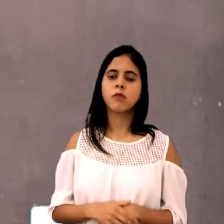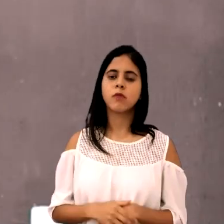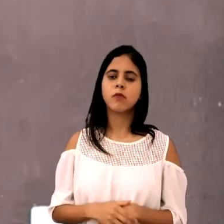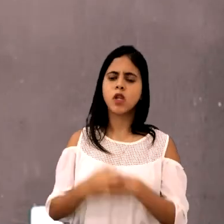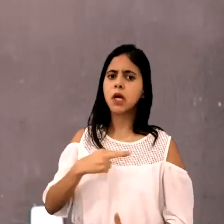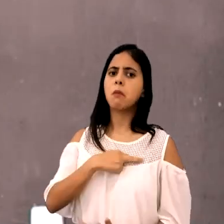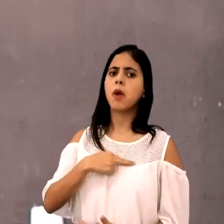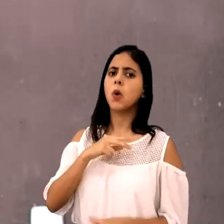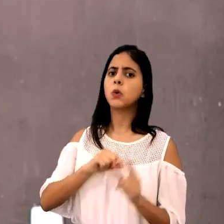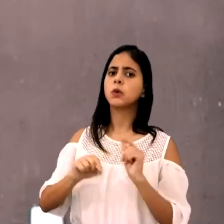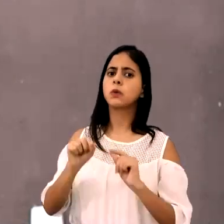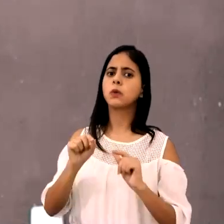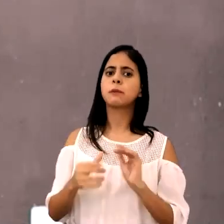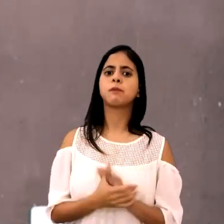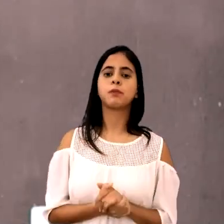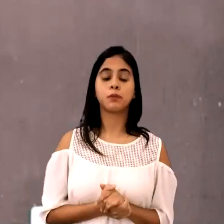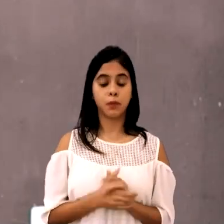precisa.